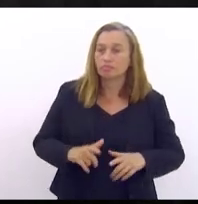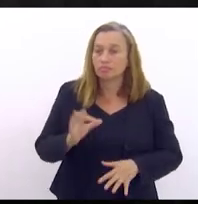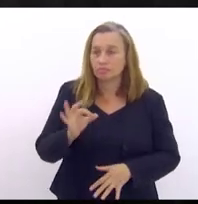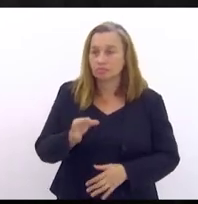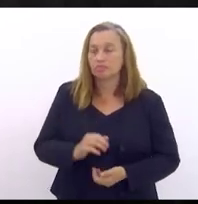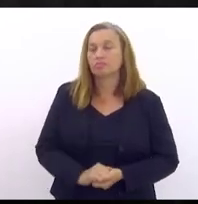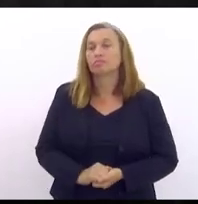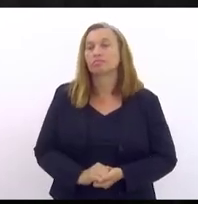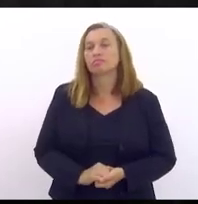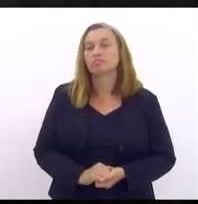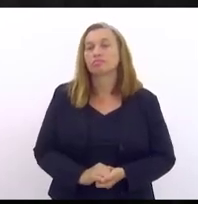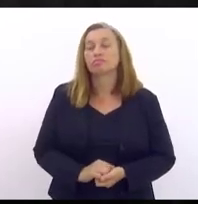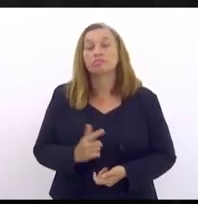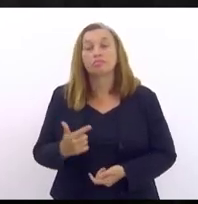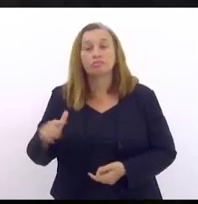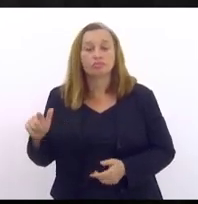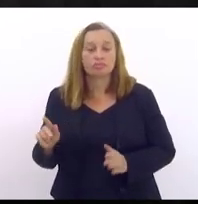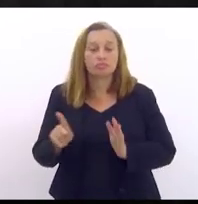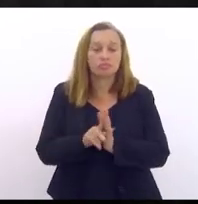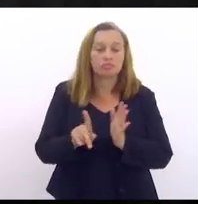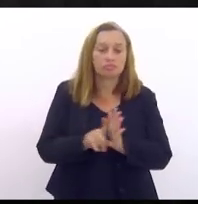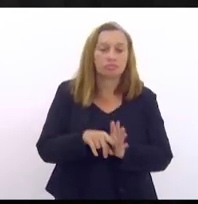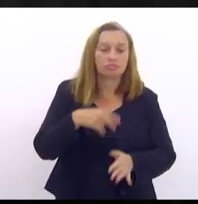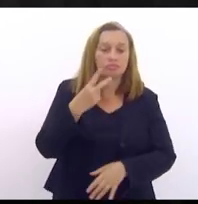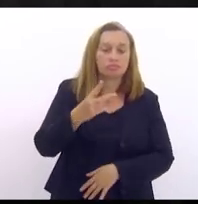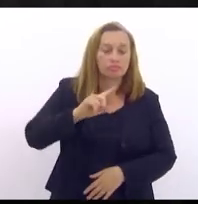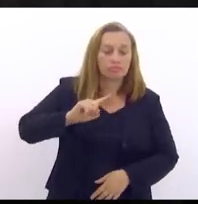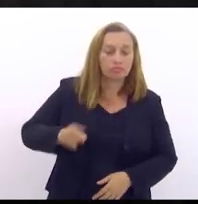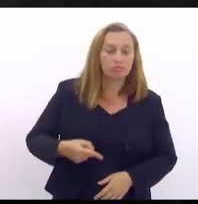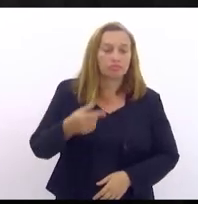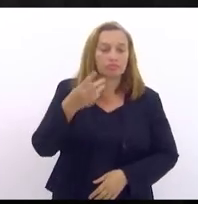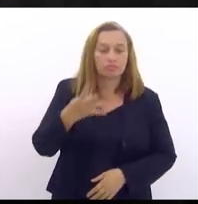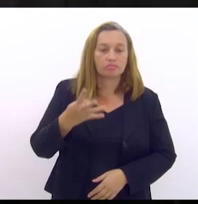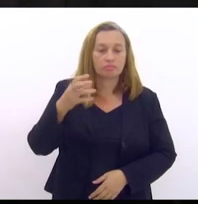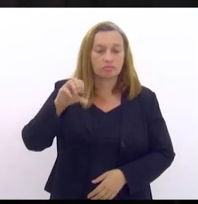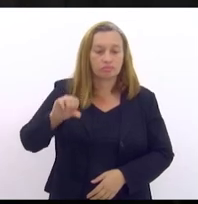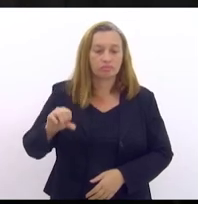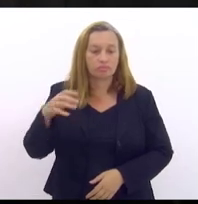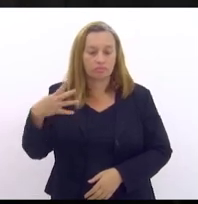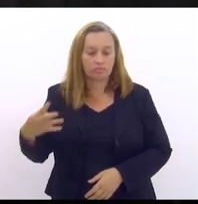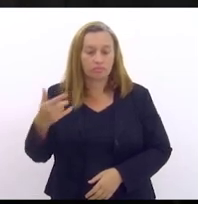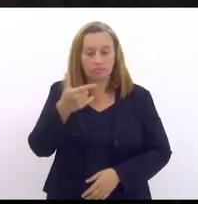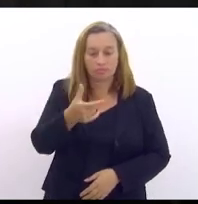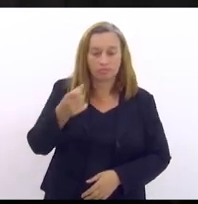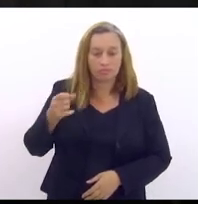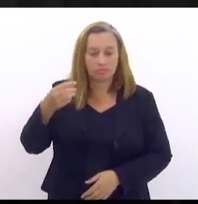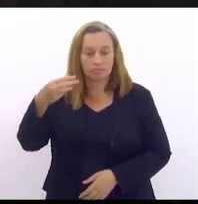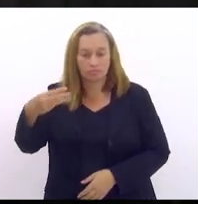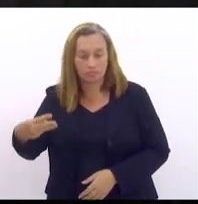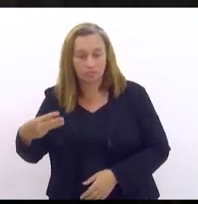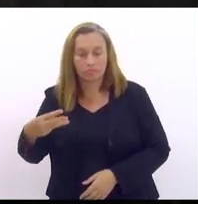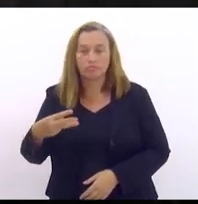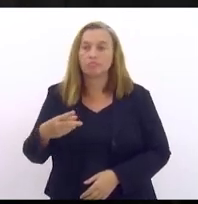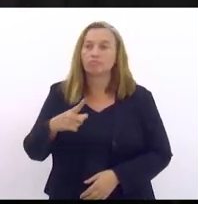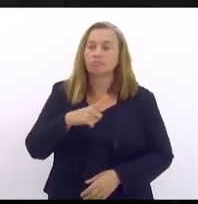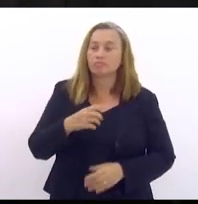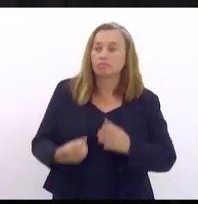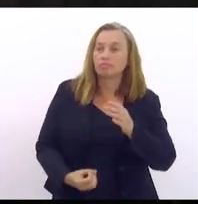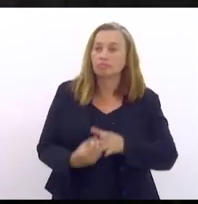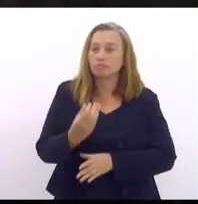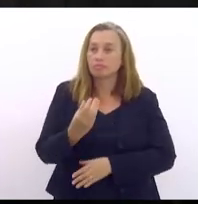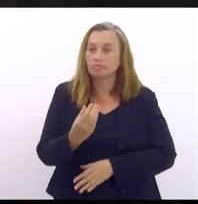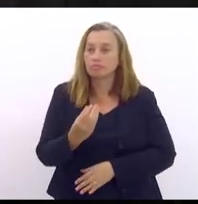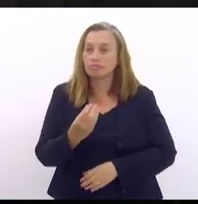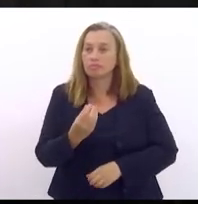garantido. Outro projeto de lei, 2494, de 2023, que cria o Fundo Estadual do Artesanato, Tia